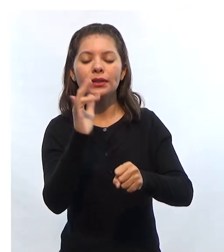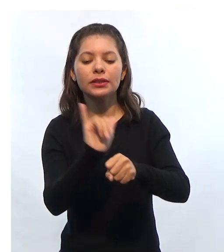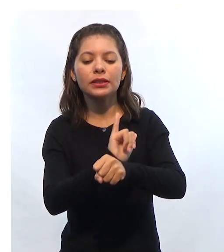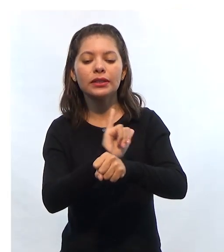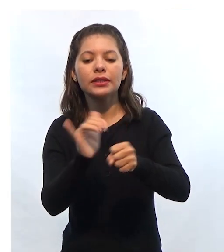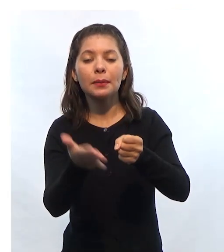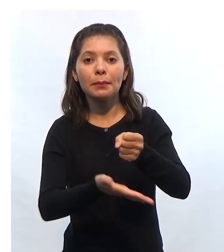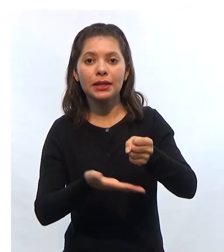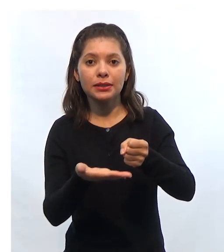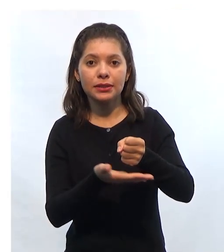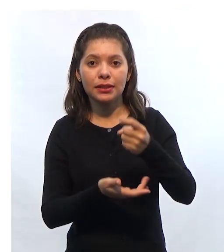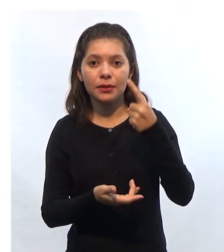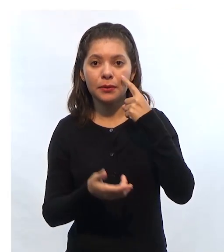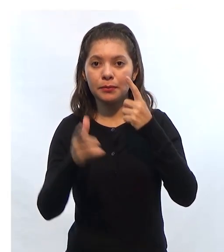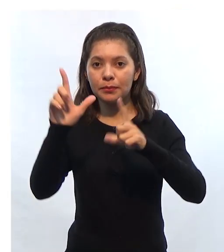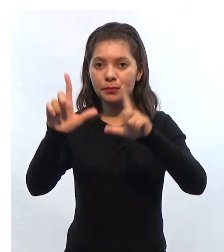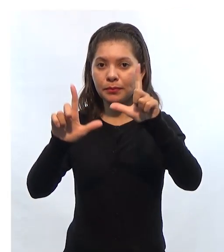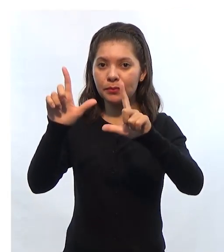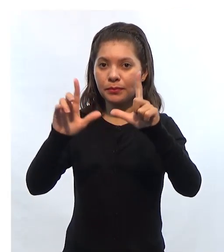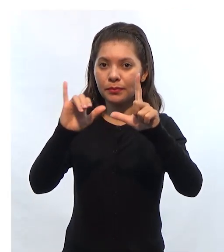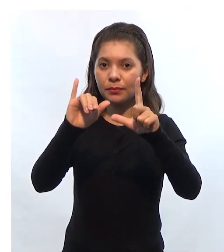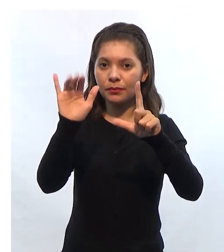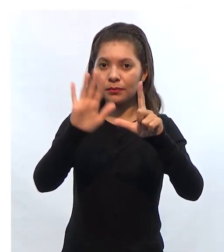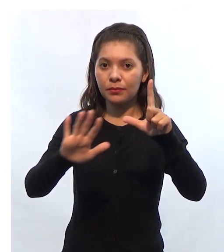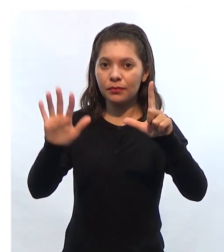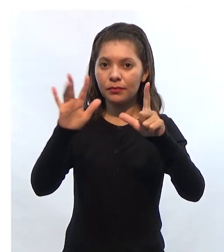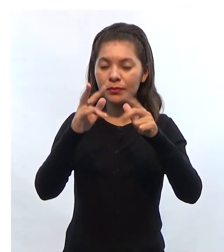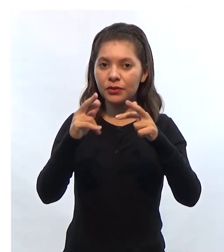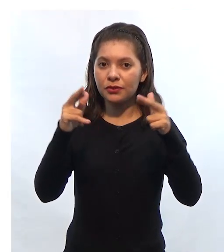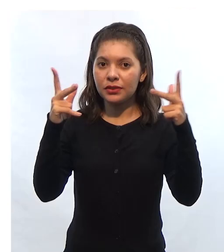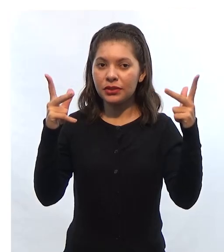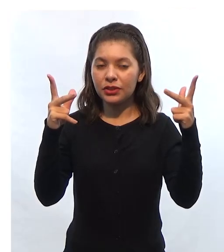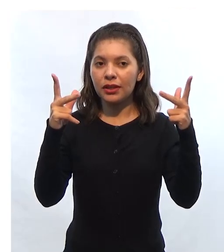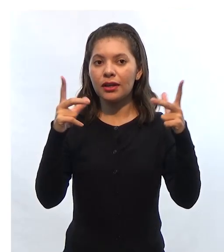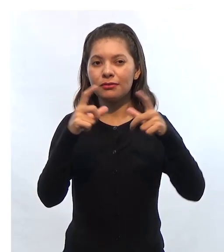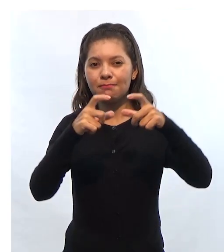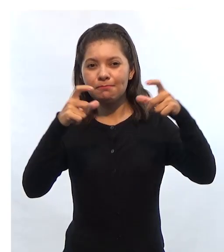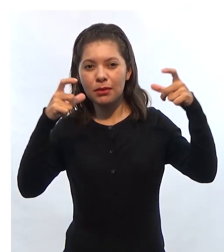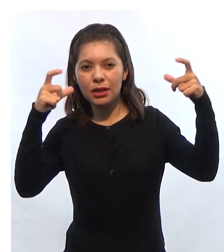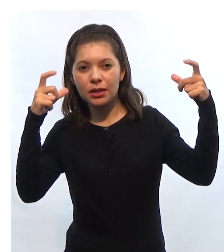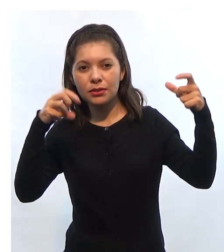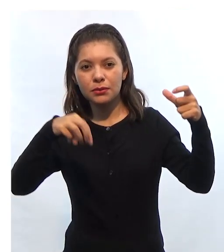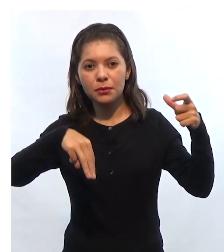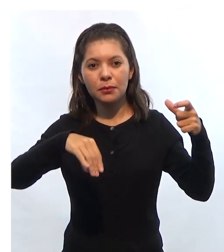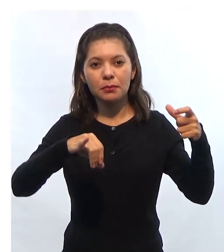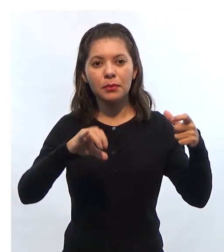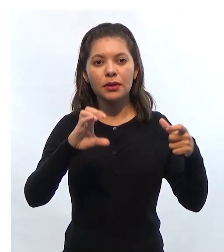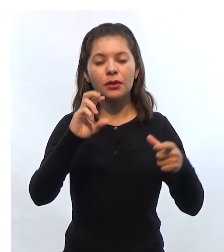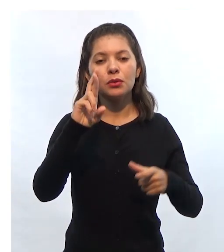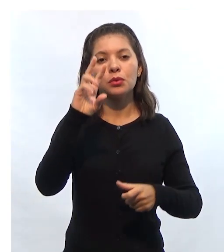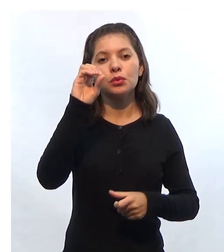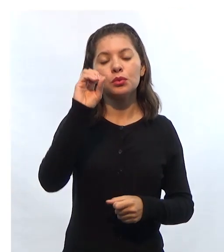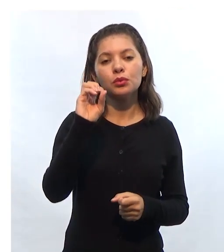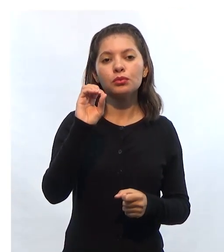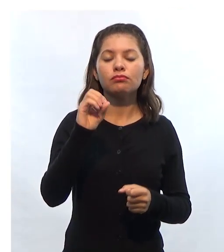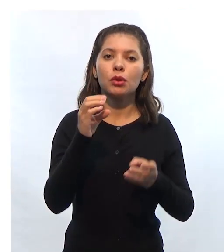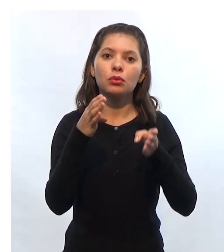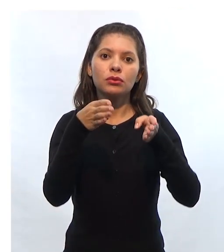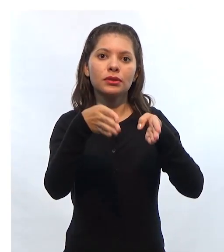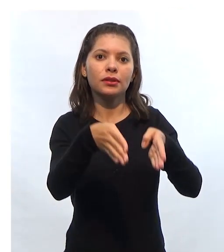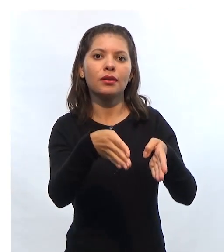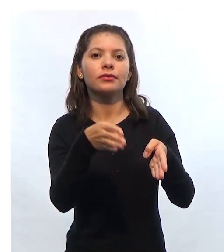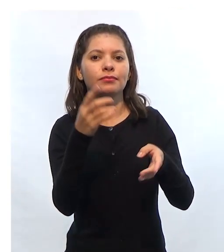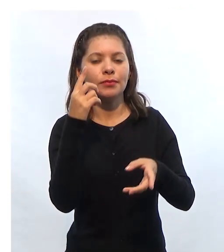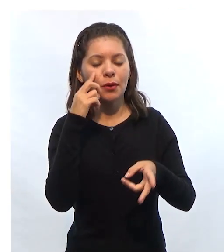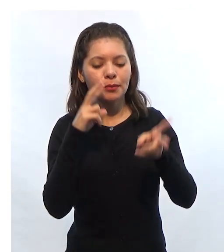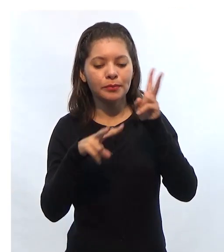4 estratégias básicas de segmentação. Então, vai fazer diferenciado, marketing de massa, micromarketing ou